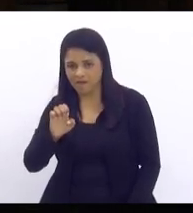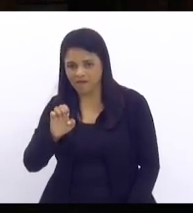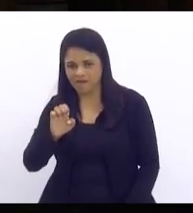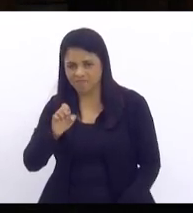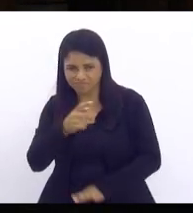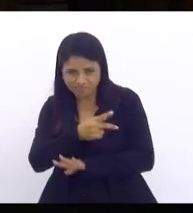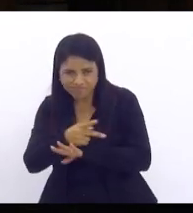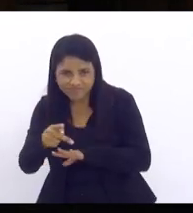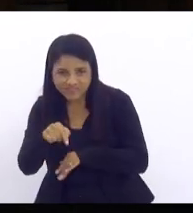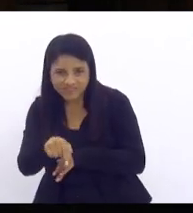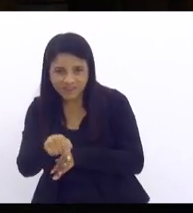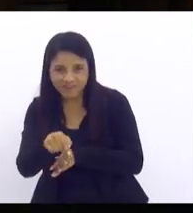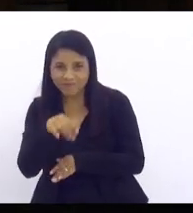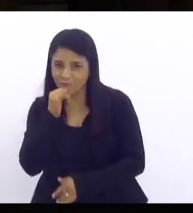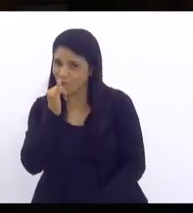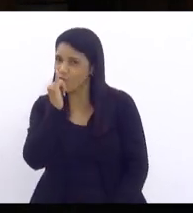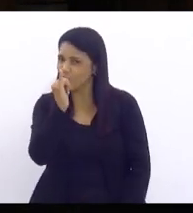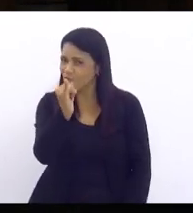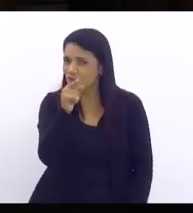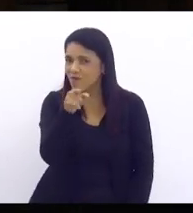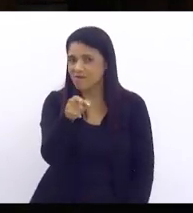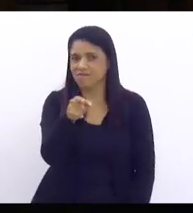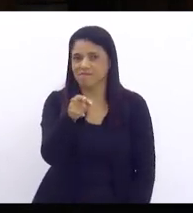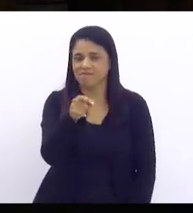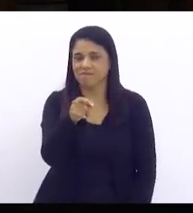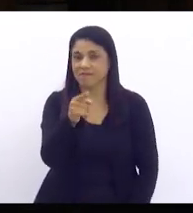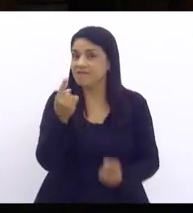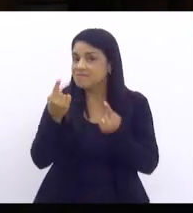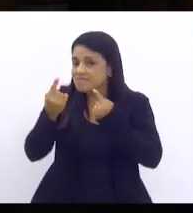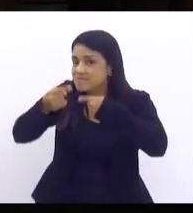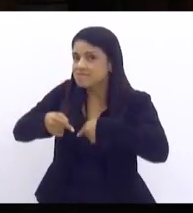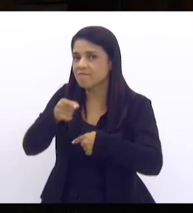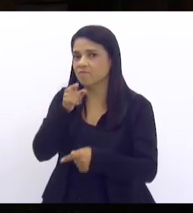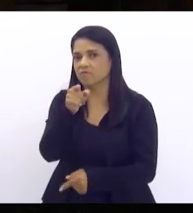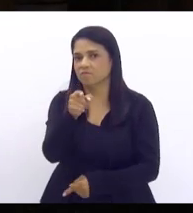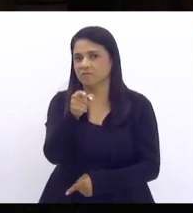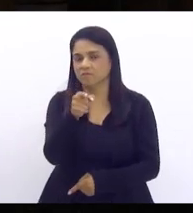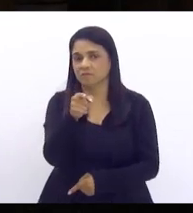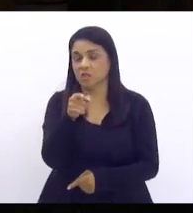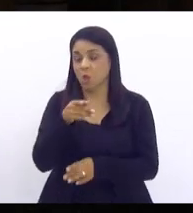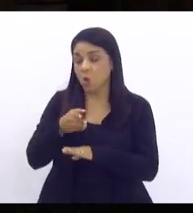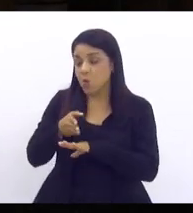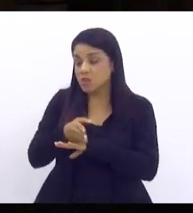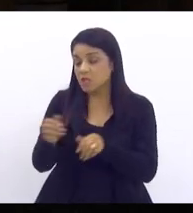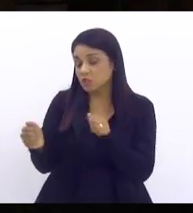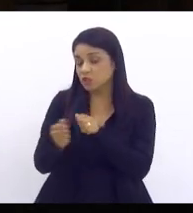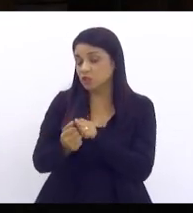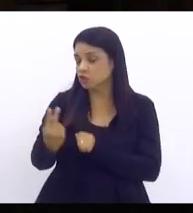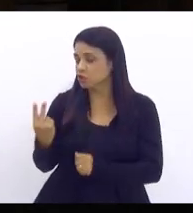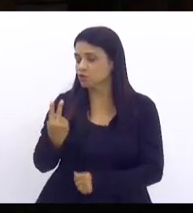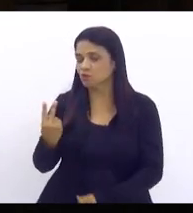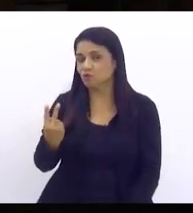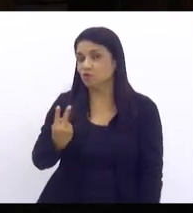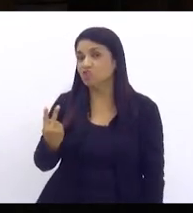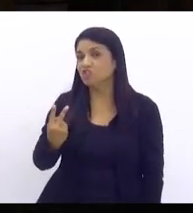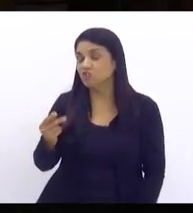Porque uma coisa eu vou falar para o senhor aqui e faço esse desafio, senhor. Gostaria muito de entrar ali, eu e o senhor, somente nós